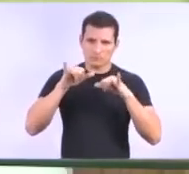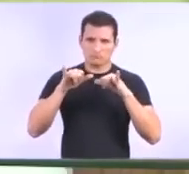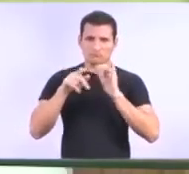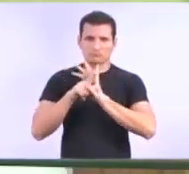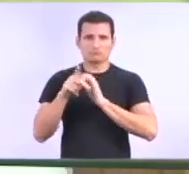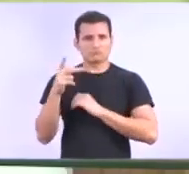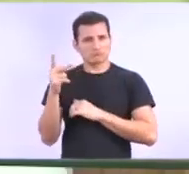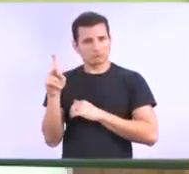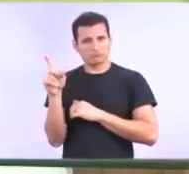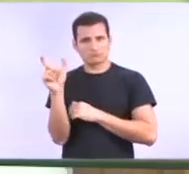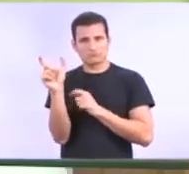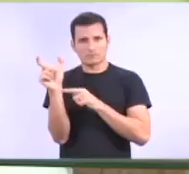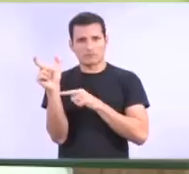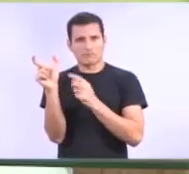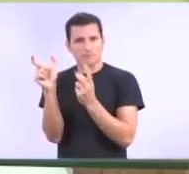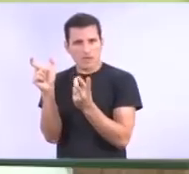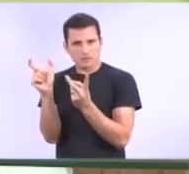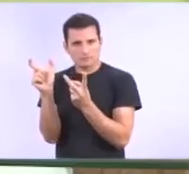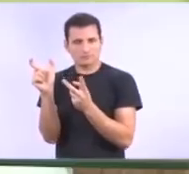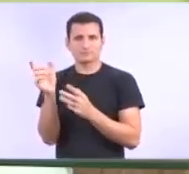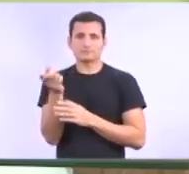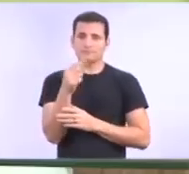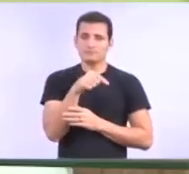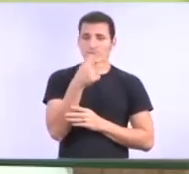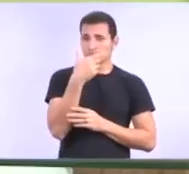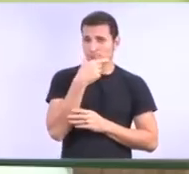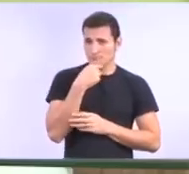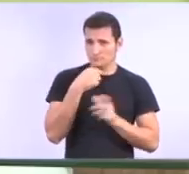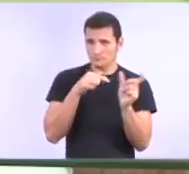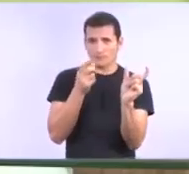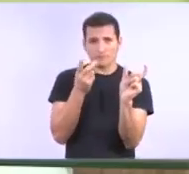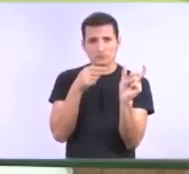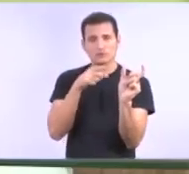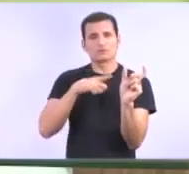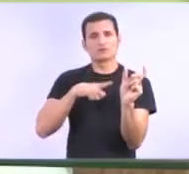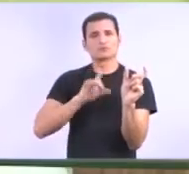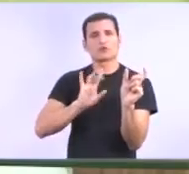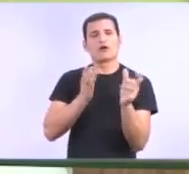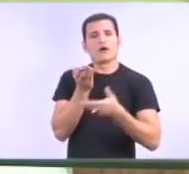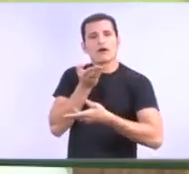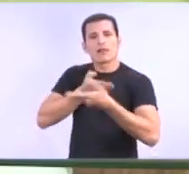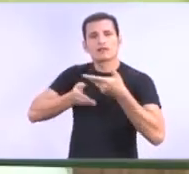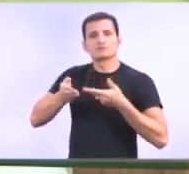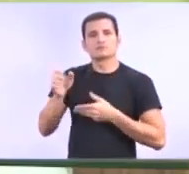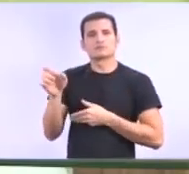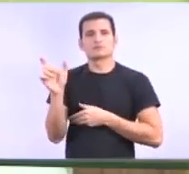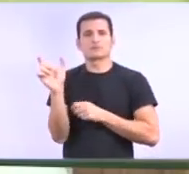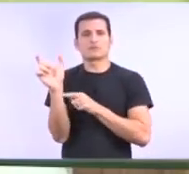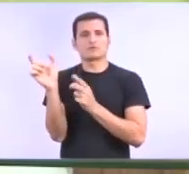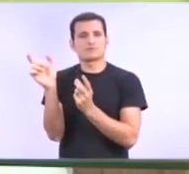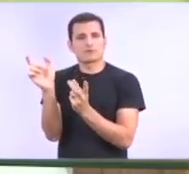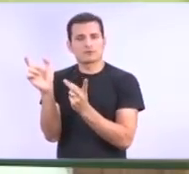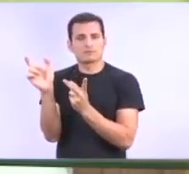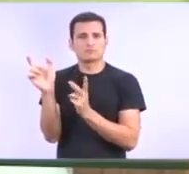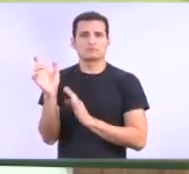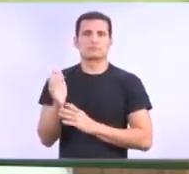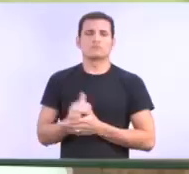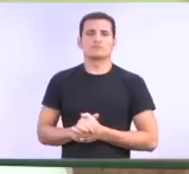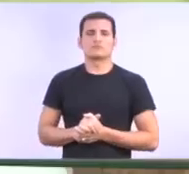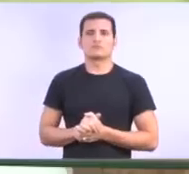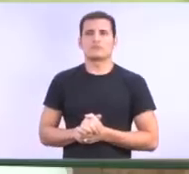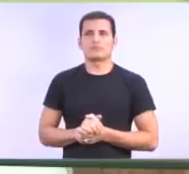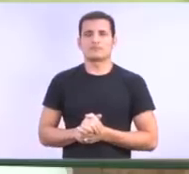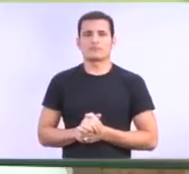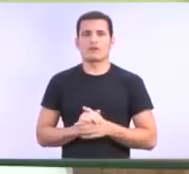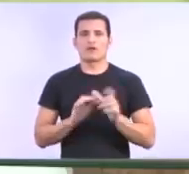venda. O vendedor que fez essa venda, ele só vai ter uma relação com essa venda. Nenhuma característica dele